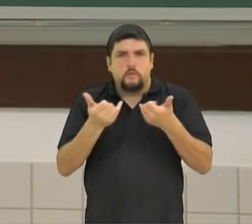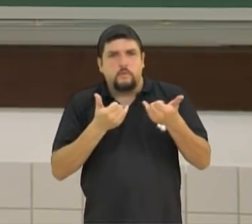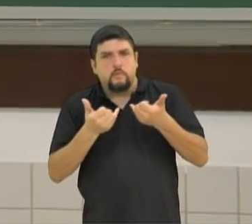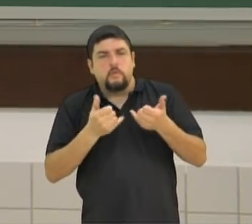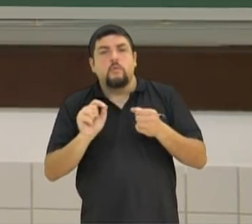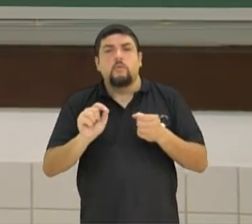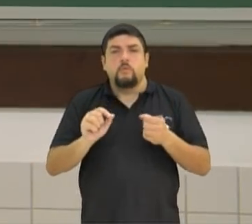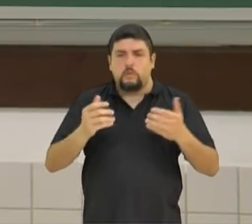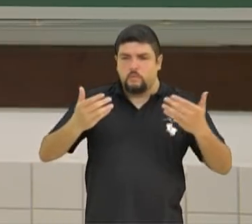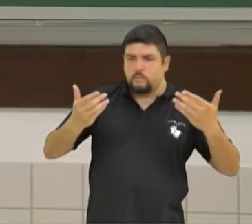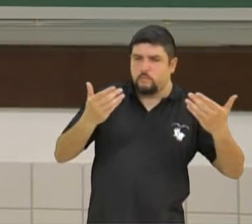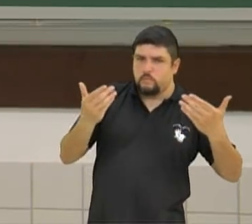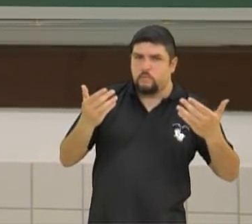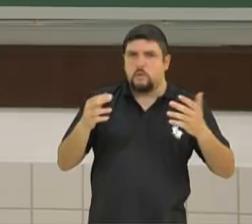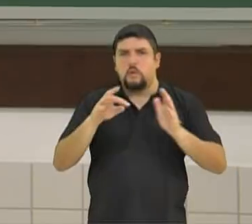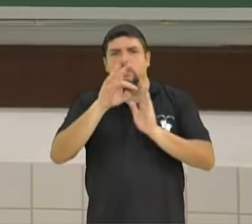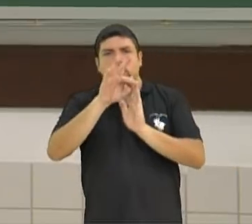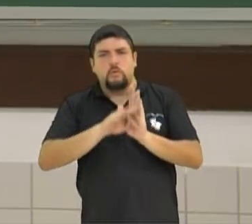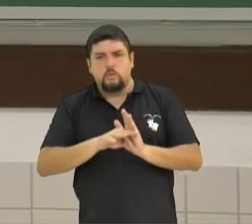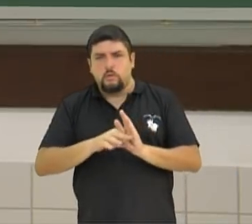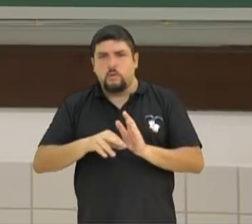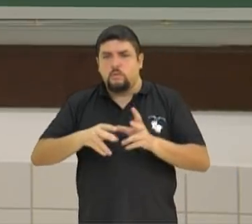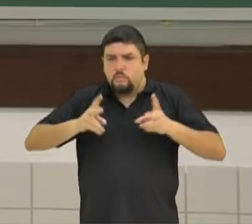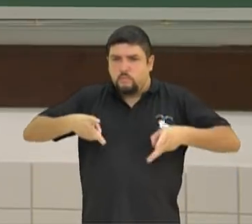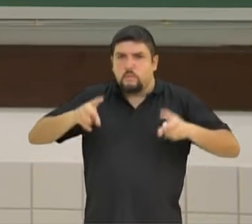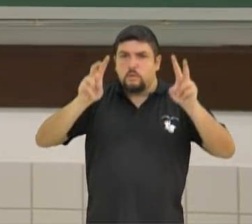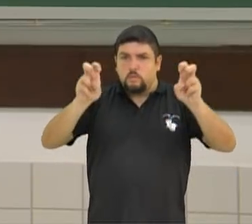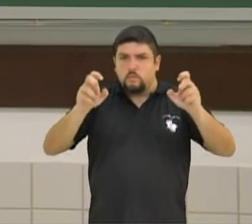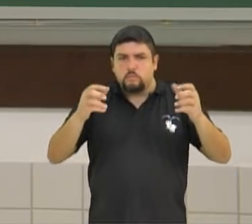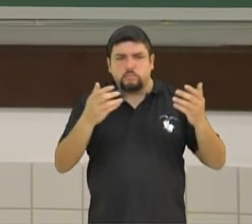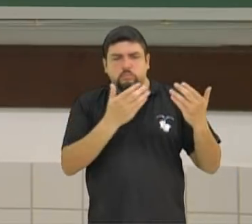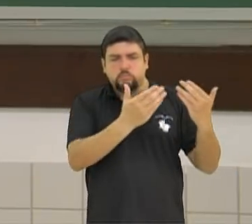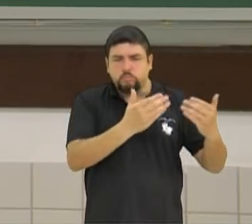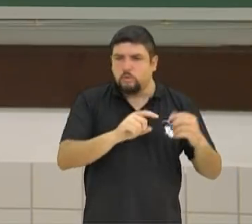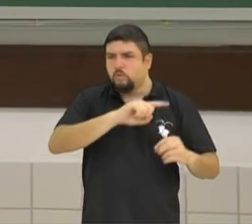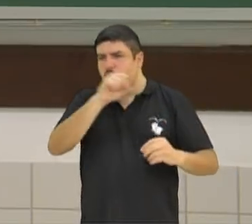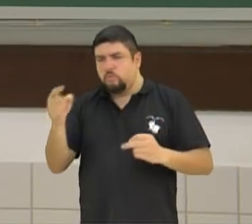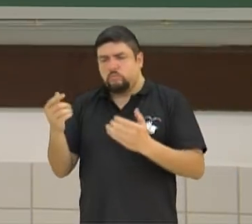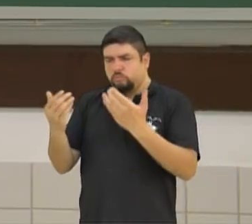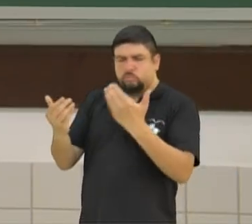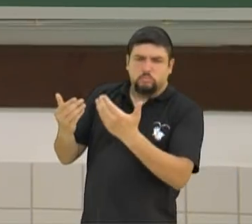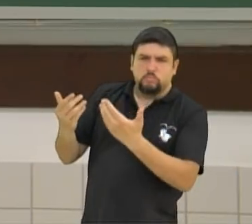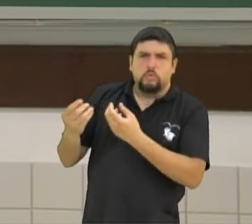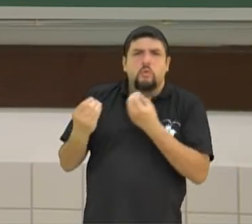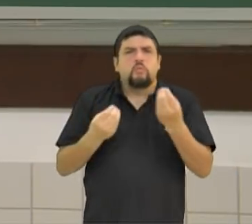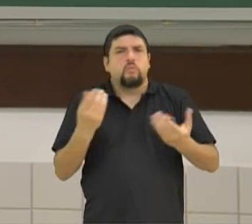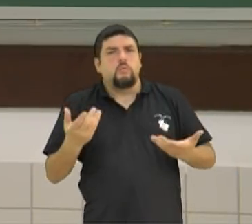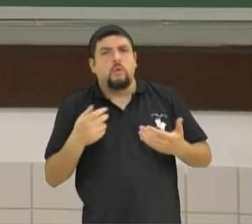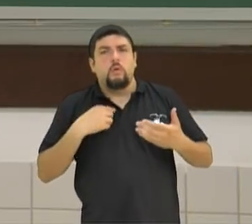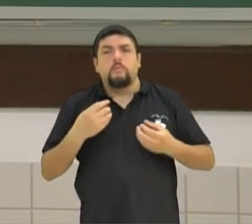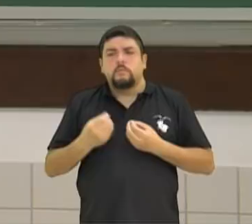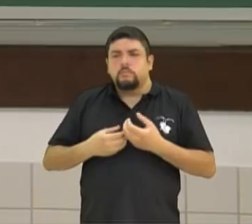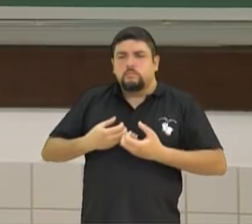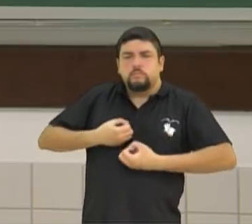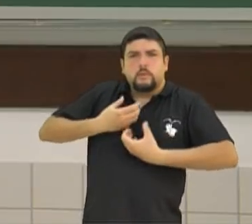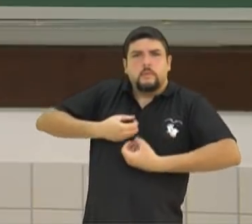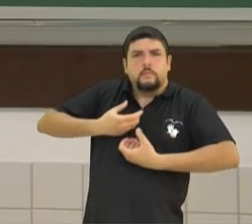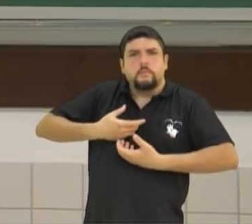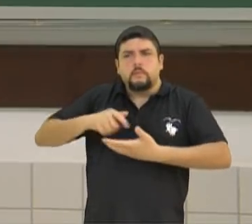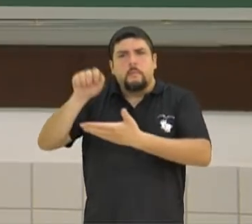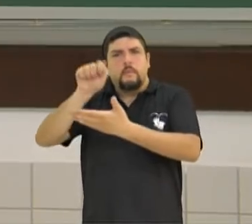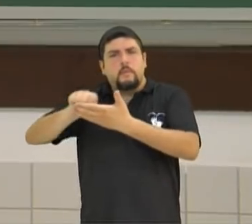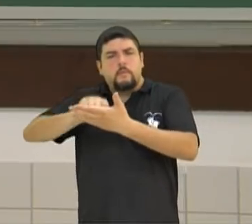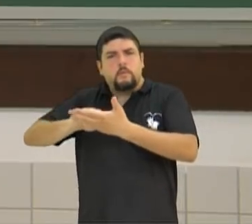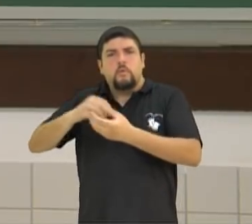estabelecendo comparação entre os textos que tratam do mesmo tema, né, do mesmo assunto, em função das condições em que ele foi produzido e daquelas em que